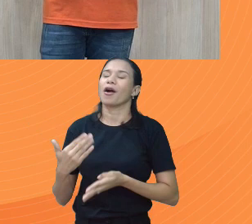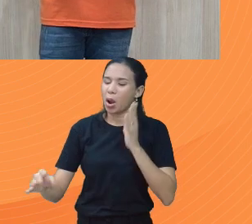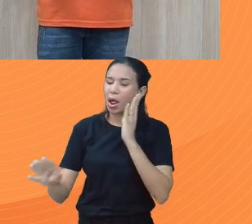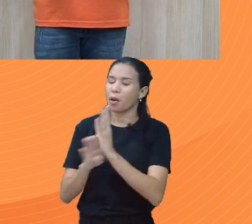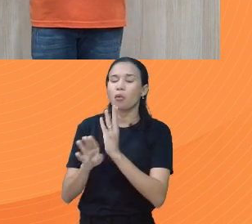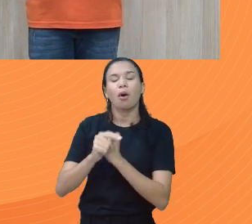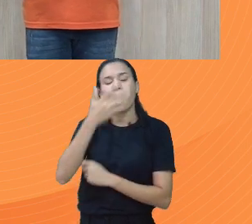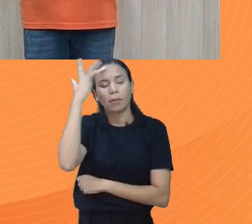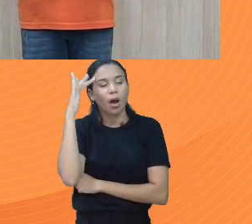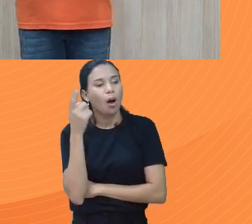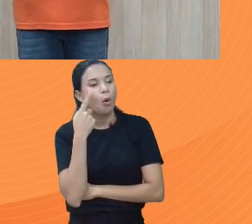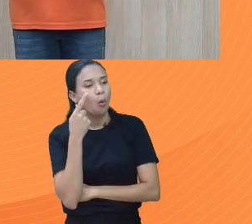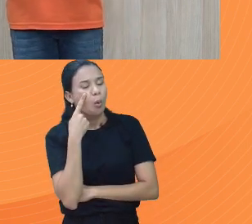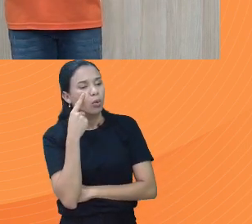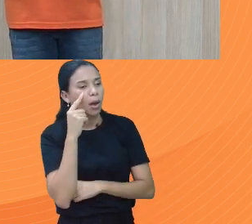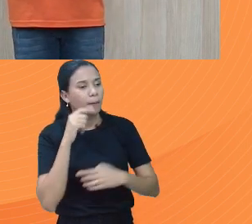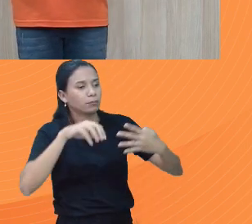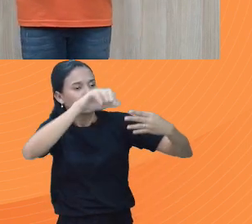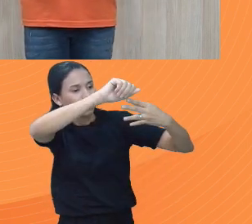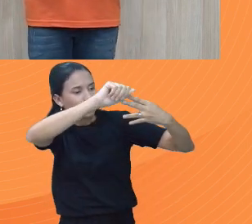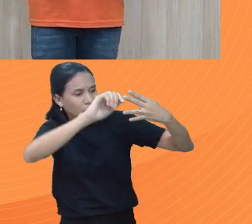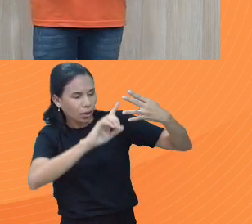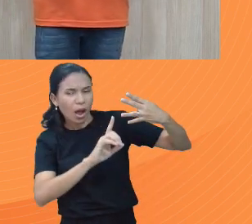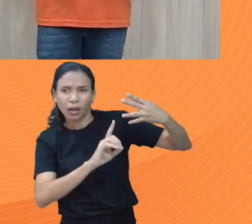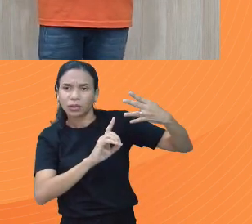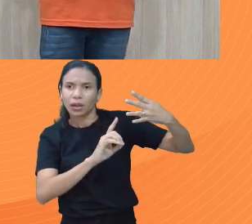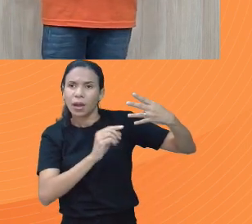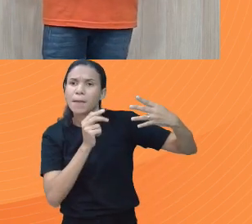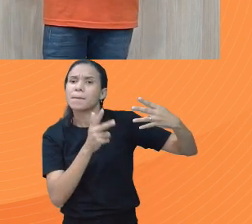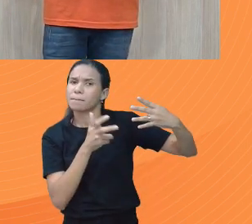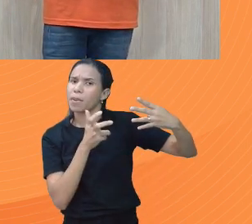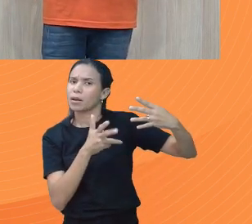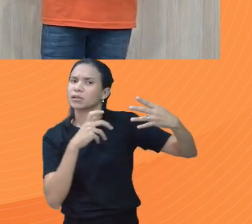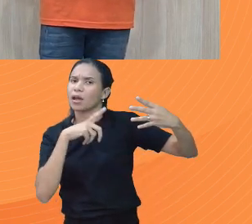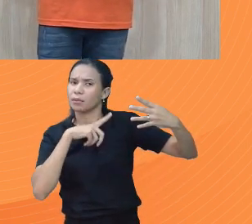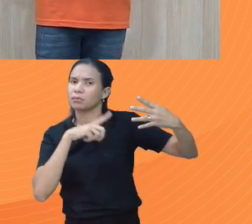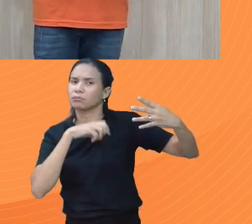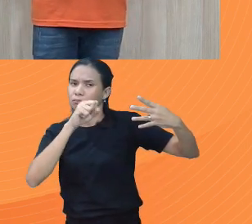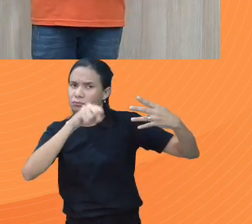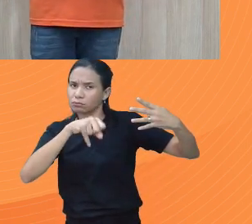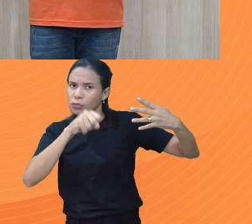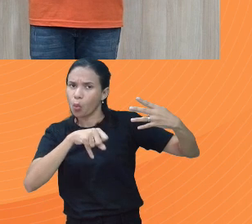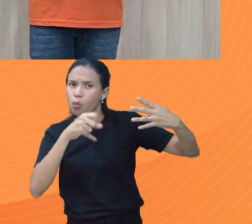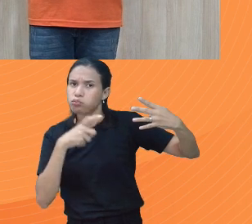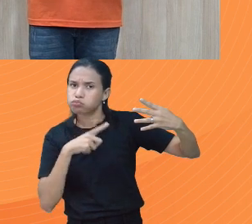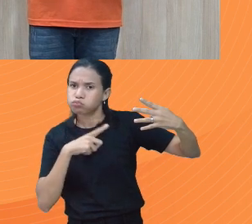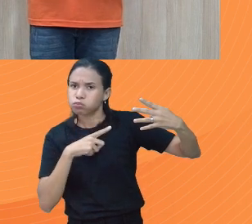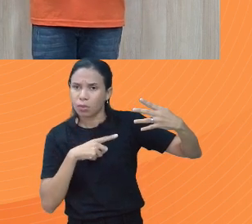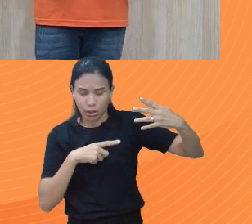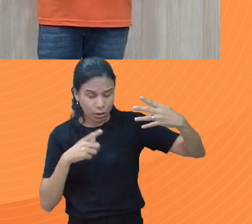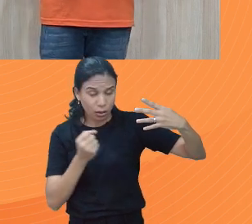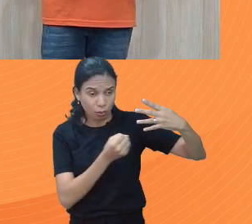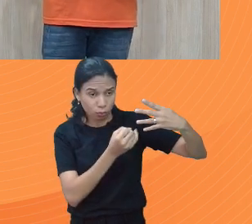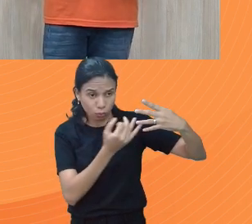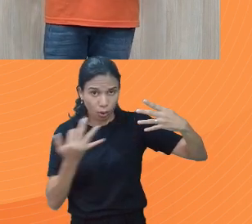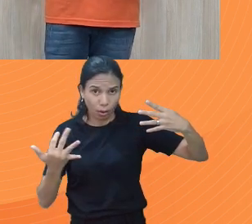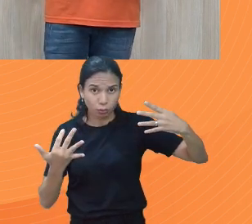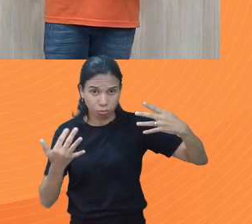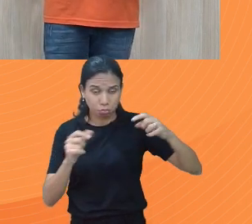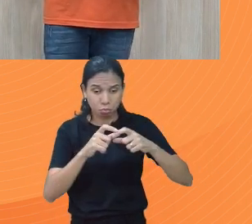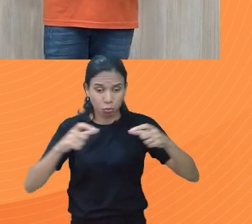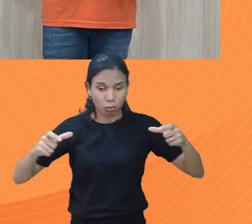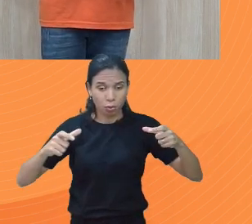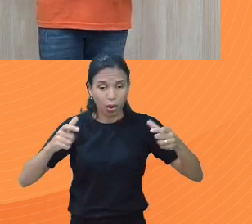você olha para as alternativas e percebe que você tem uma alternativa que tem aí um inteiro que foi dividido em